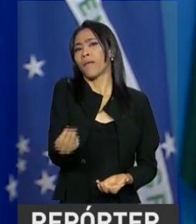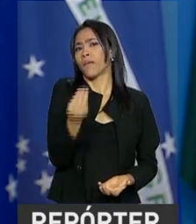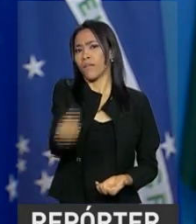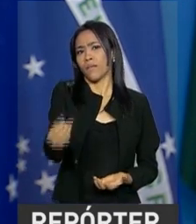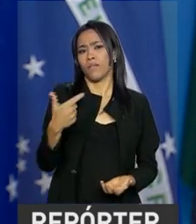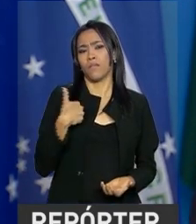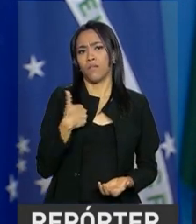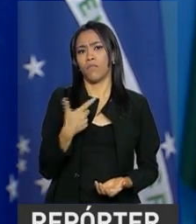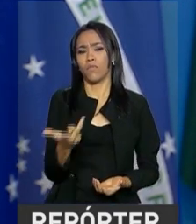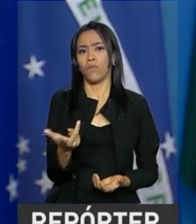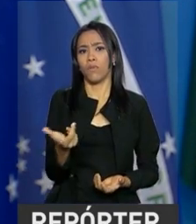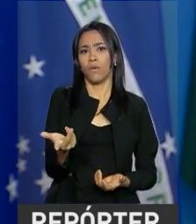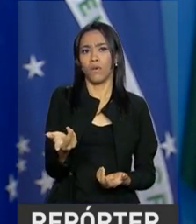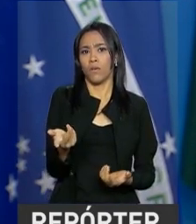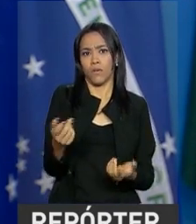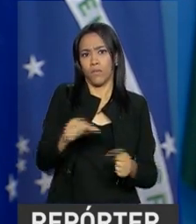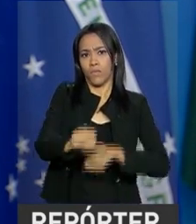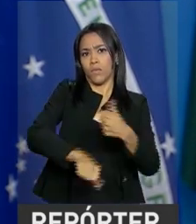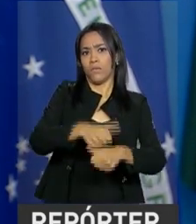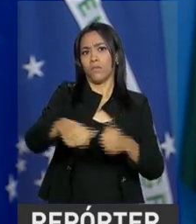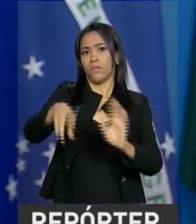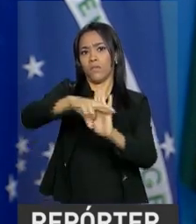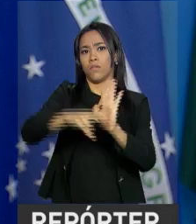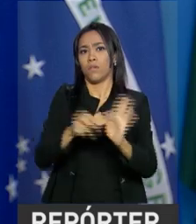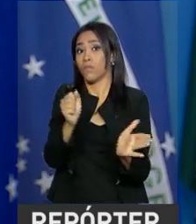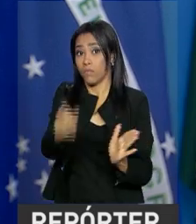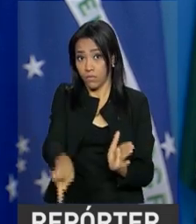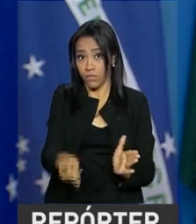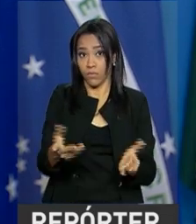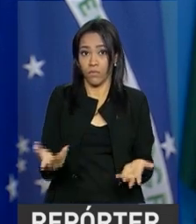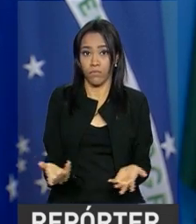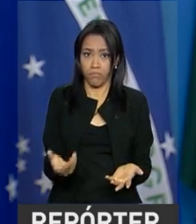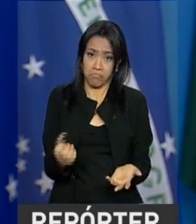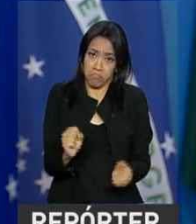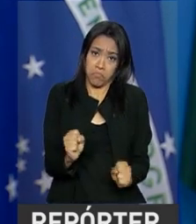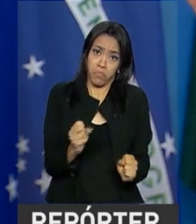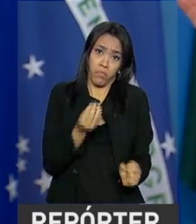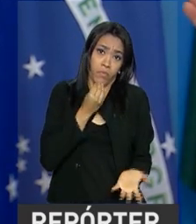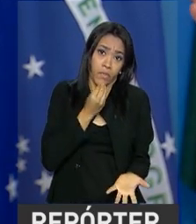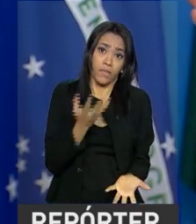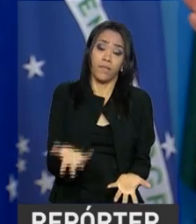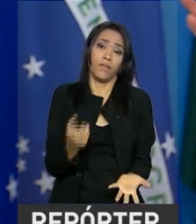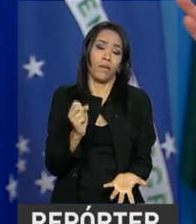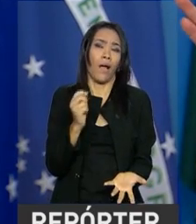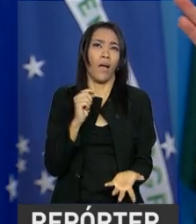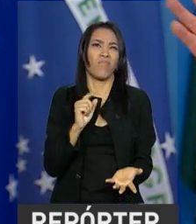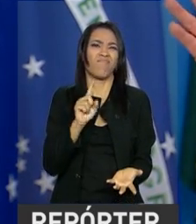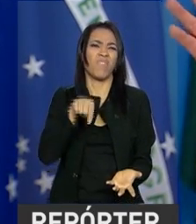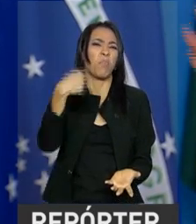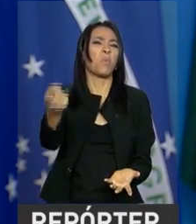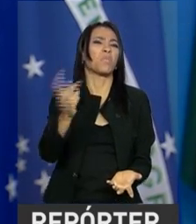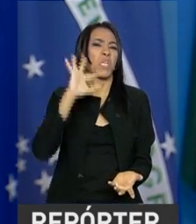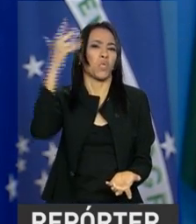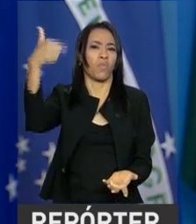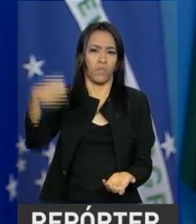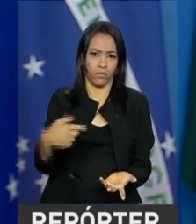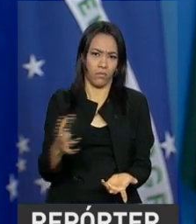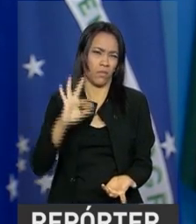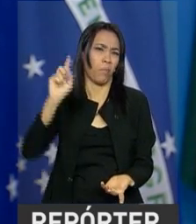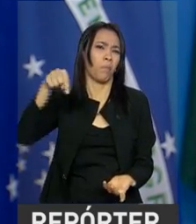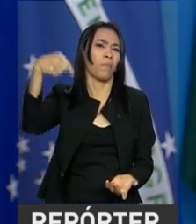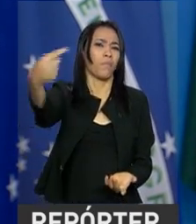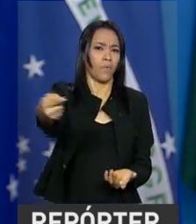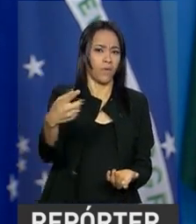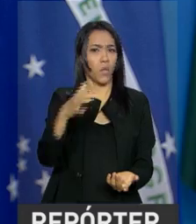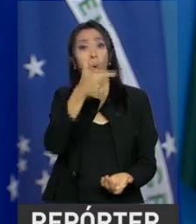mexer na questão da Previdência ora poderia perfeitamente Deixar para depois não é poderia deixar para